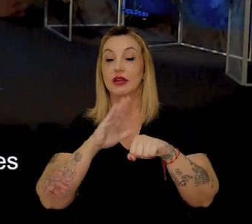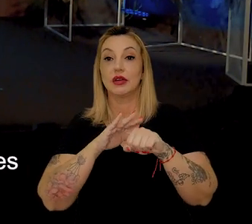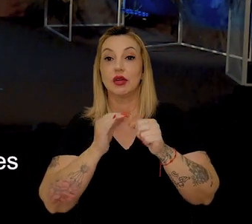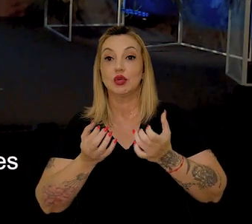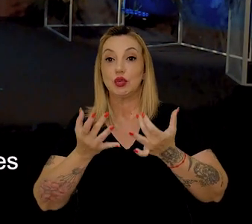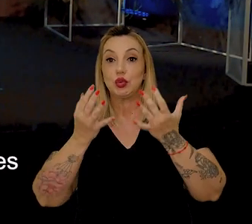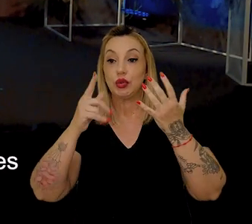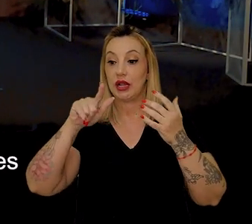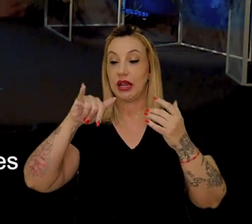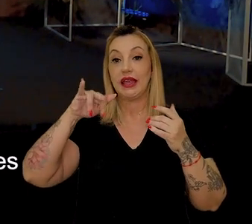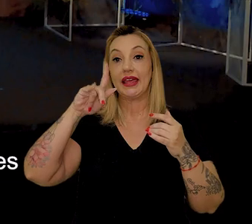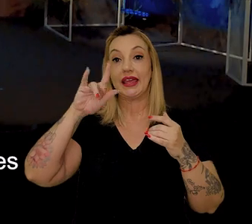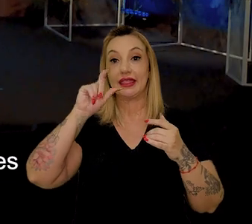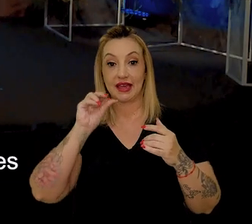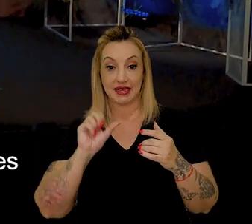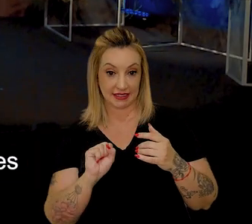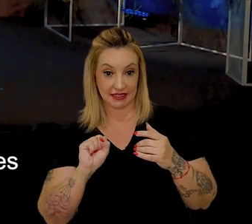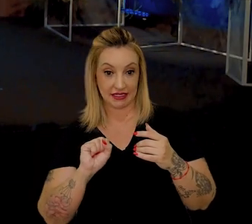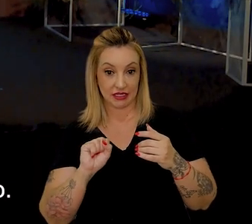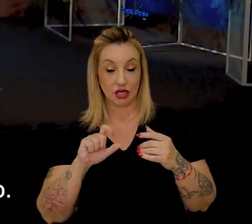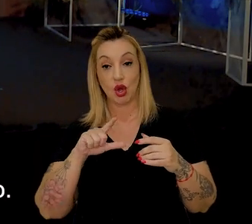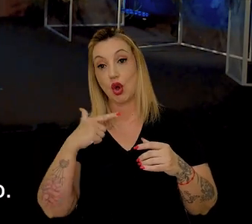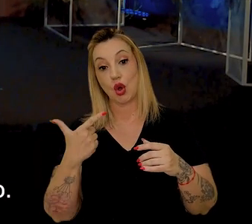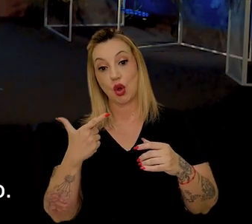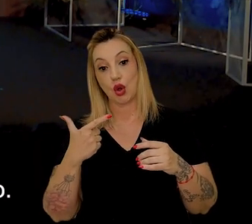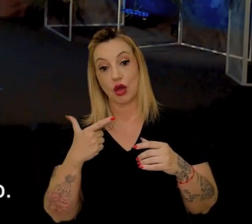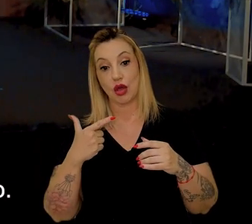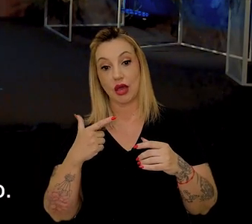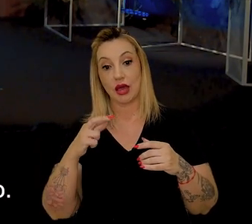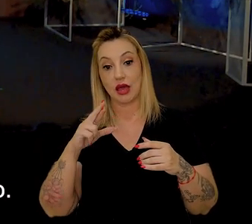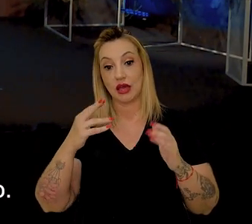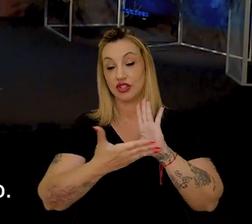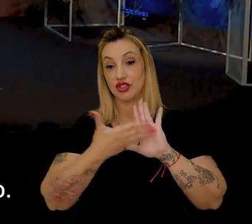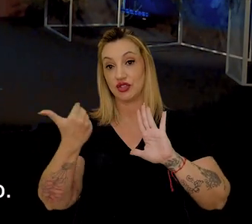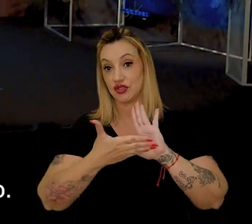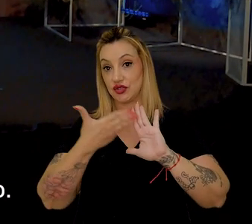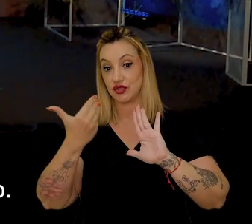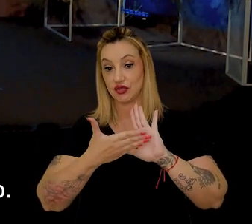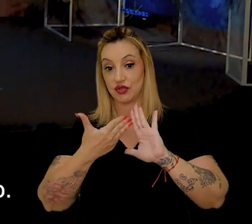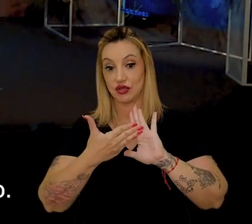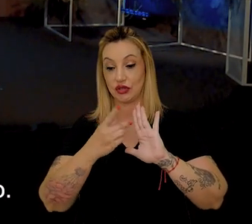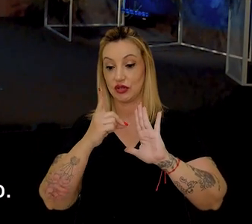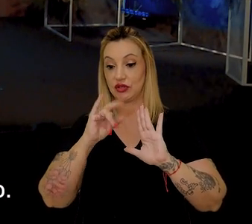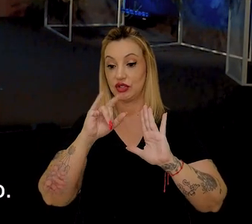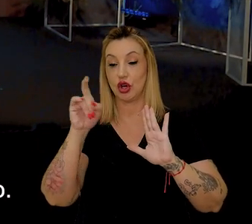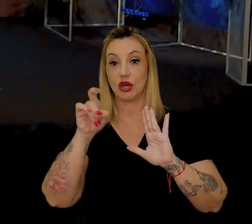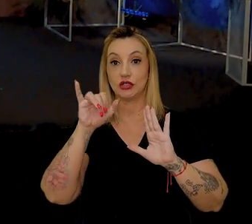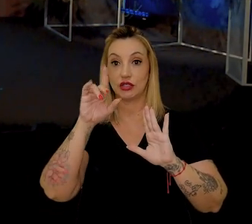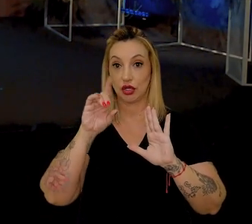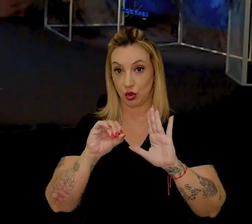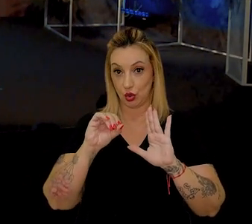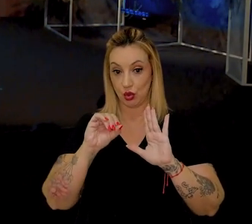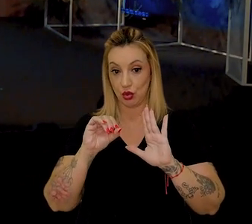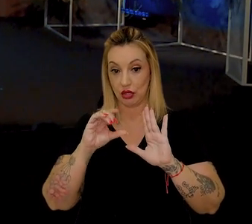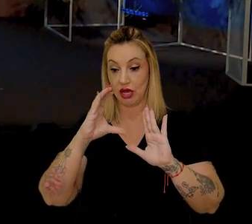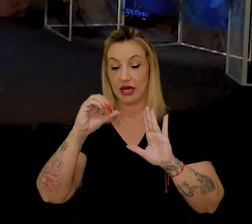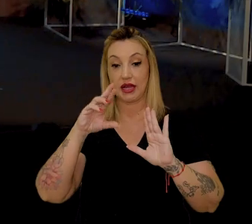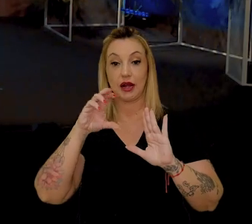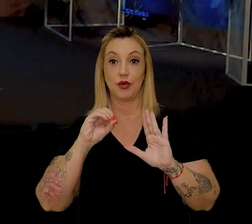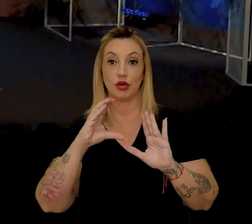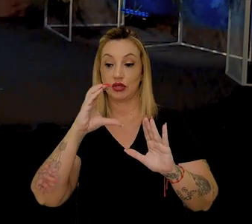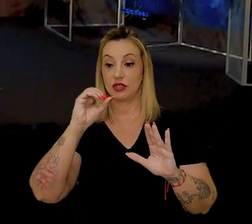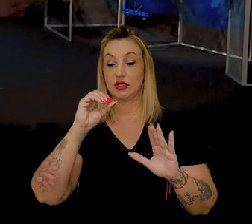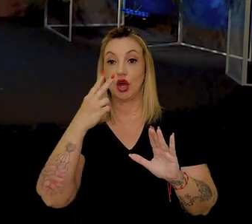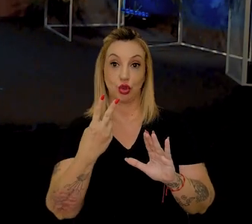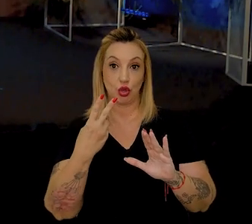emissões líquidas ou seja emissões e remoções eh de dióxido de carbono ou seja nós estamos falando daí